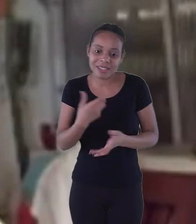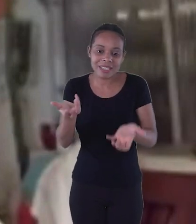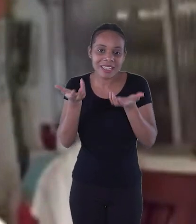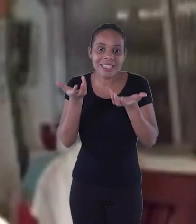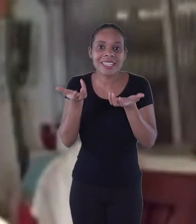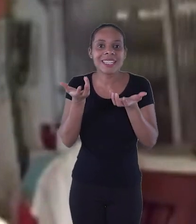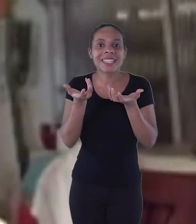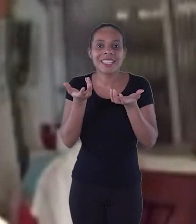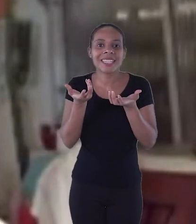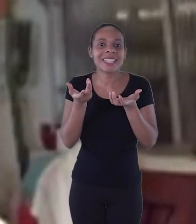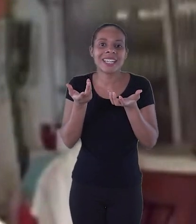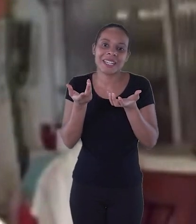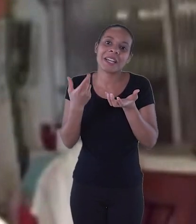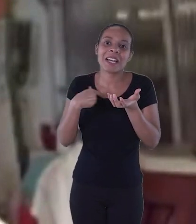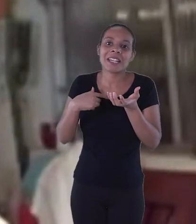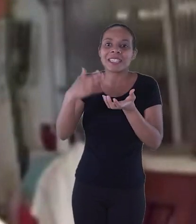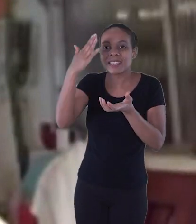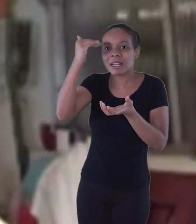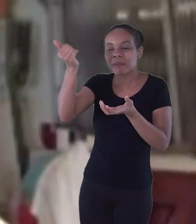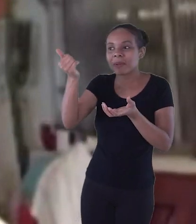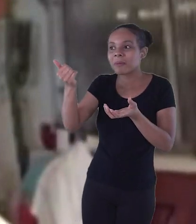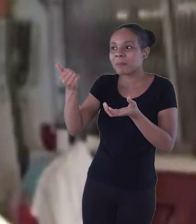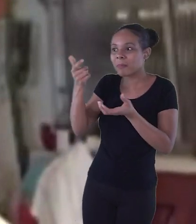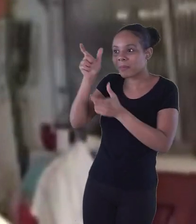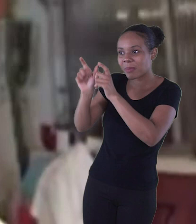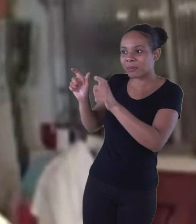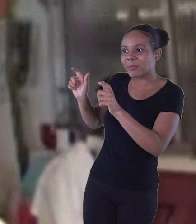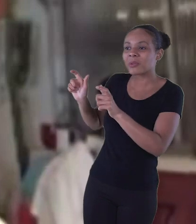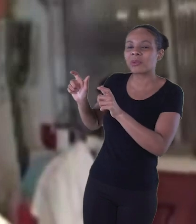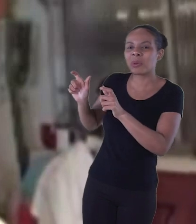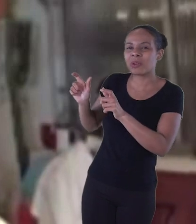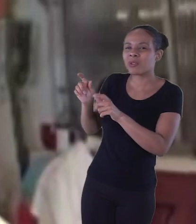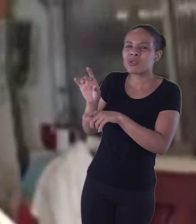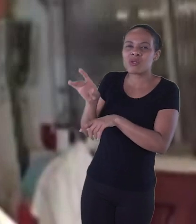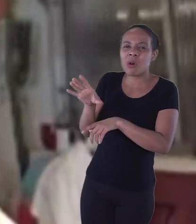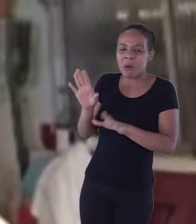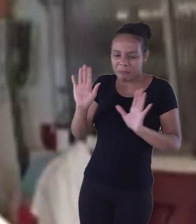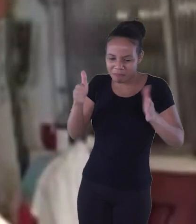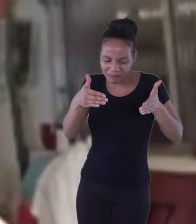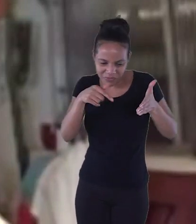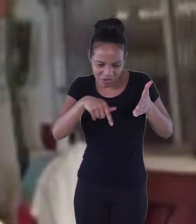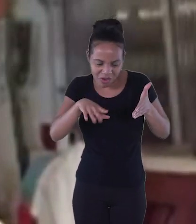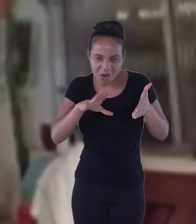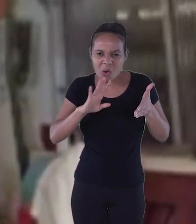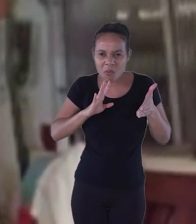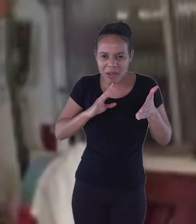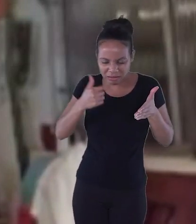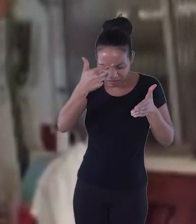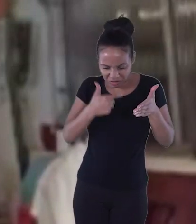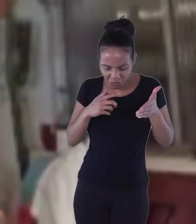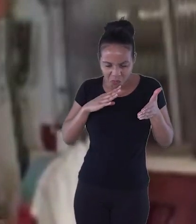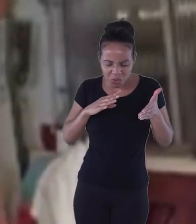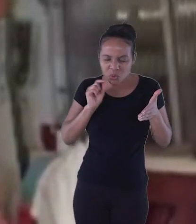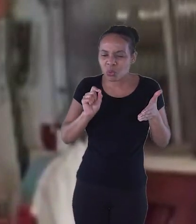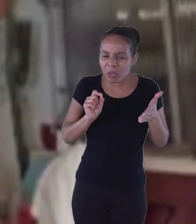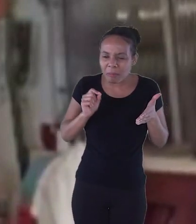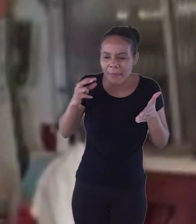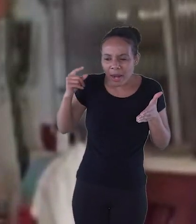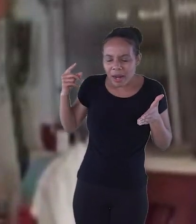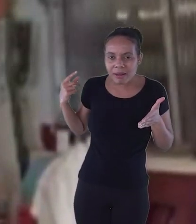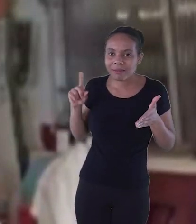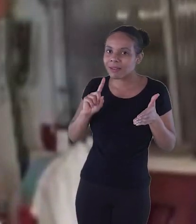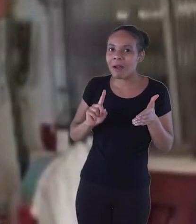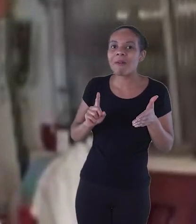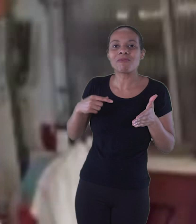já conhece, para quem já conhece a história, e jogar para o aplauso. A gente estava querendo jogar realmente para reflexão. Então eu acho que essas partes que você bem